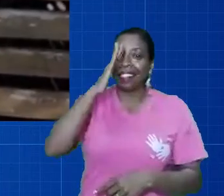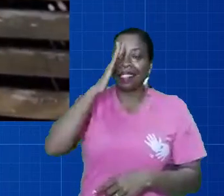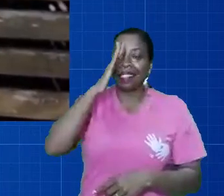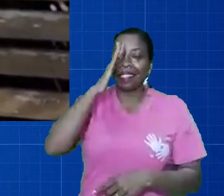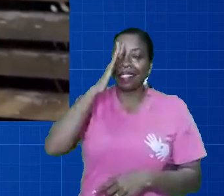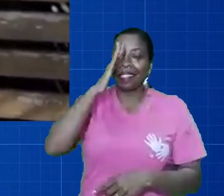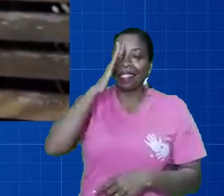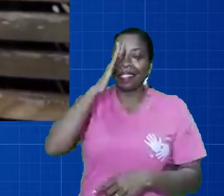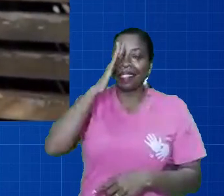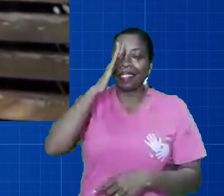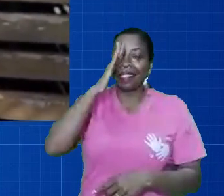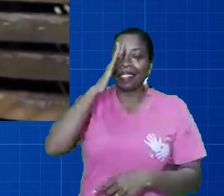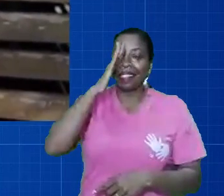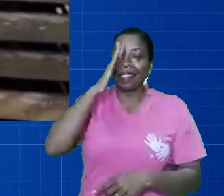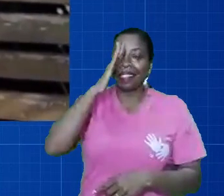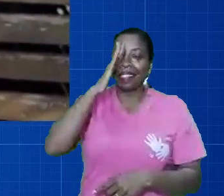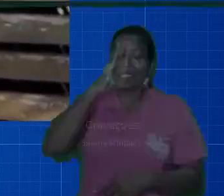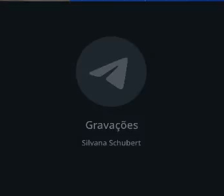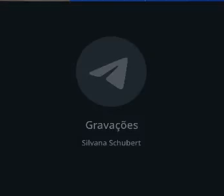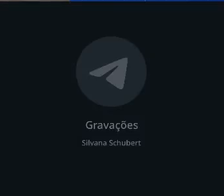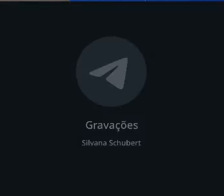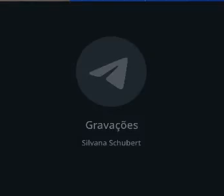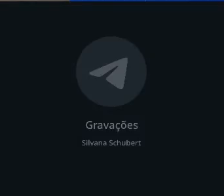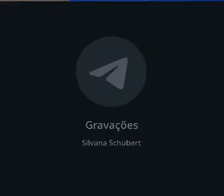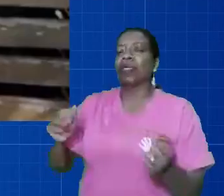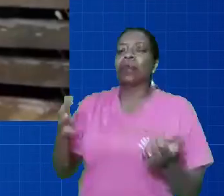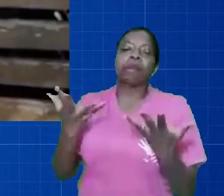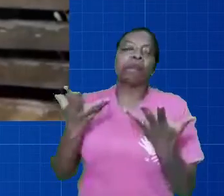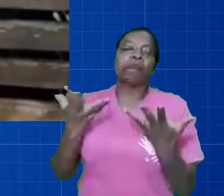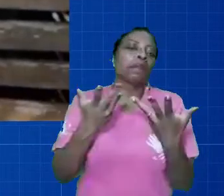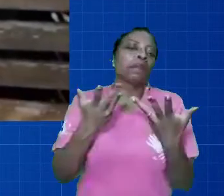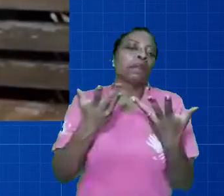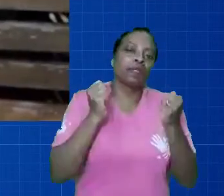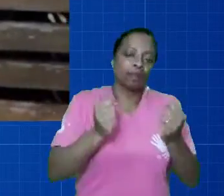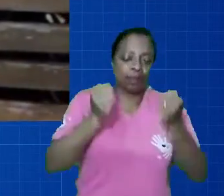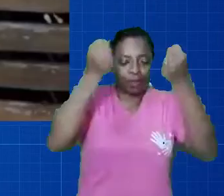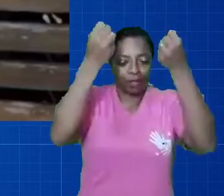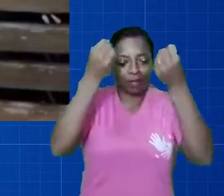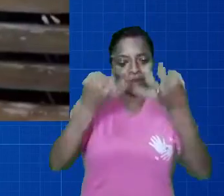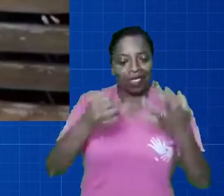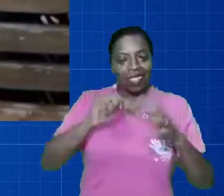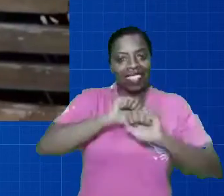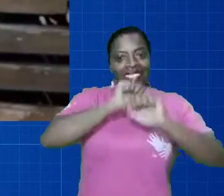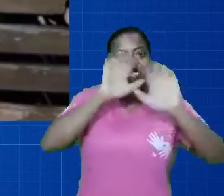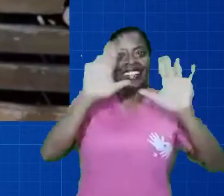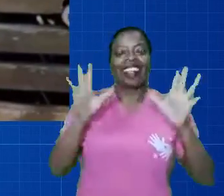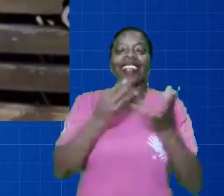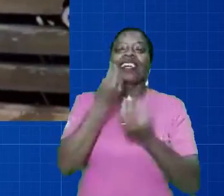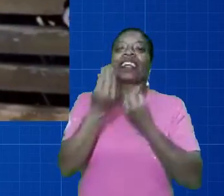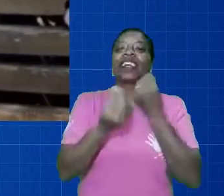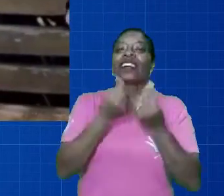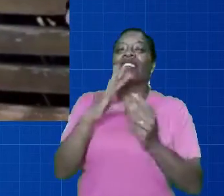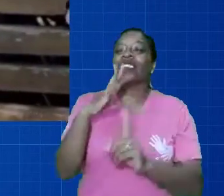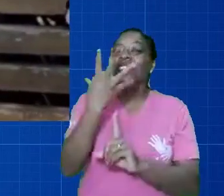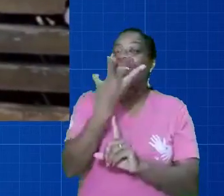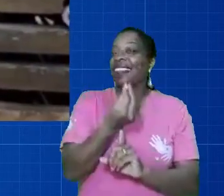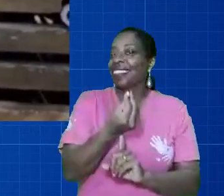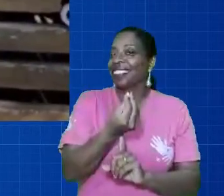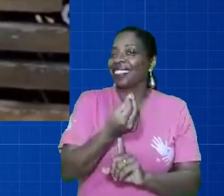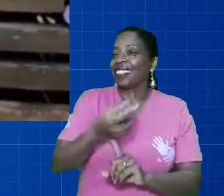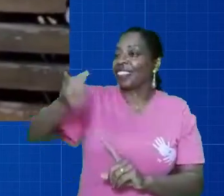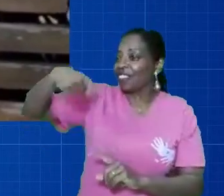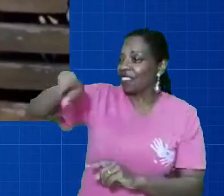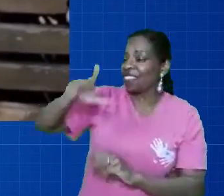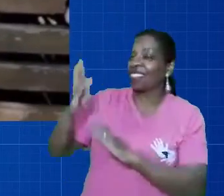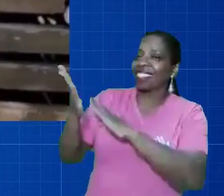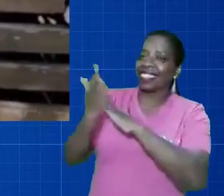elas. Então eu fiquei muito satisfeita com o trabalho, claro que me ajudaram muito, eu cresci muito como profissional e como pessoa